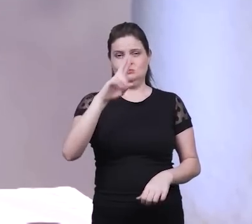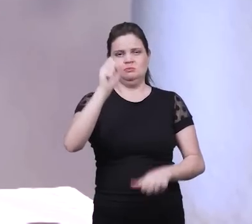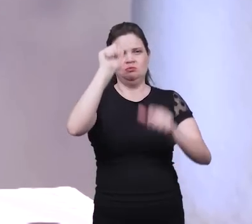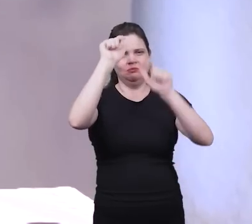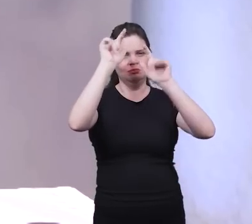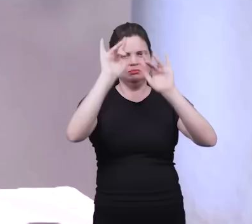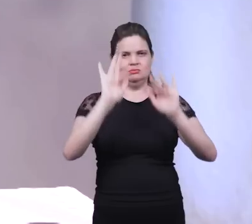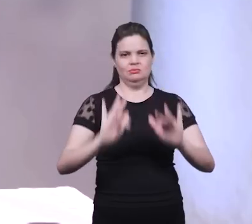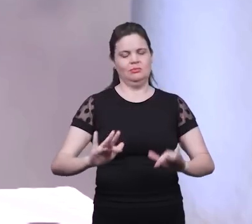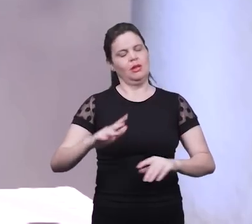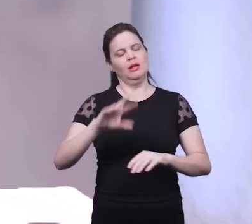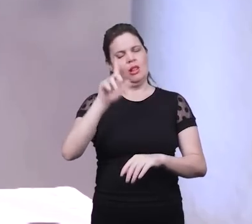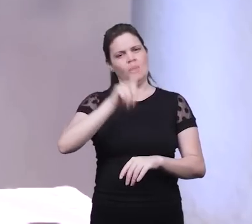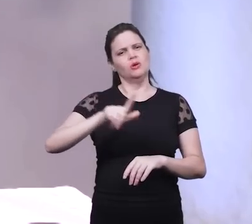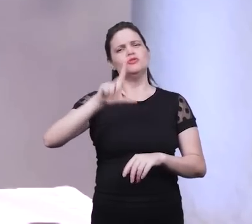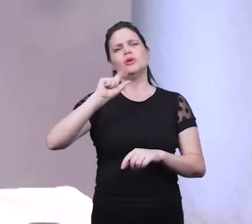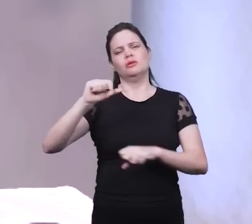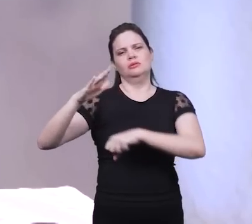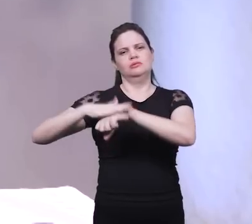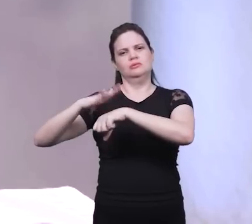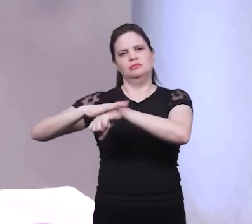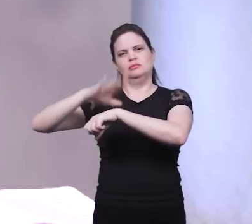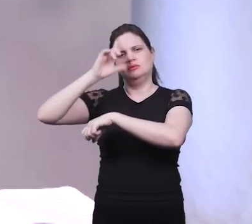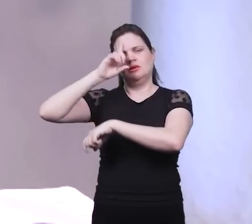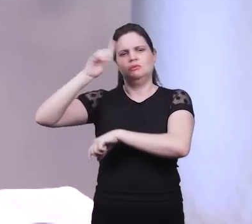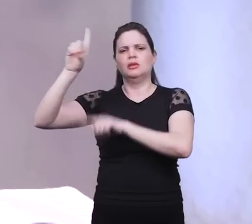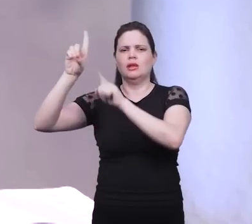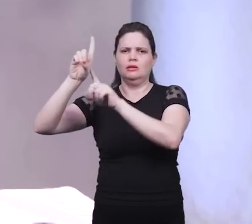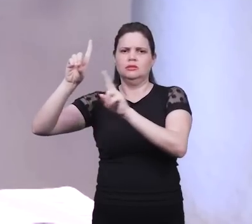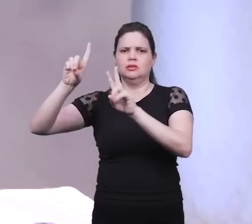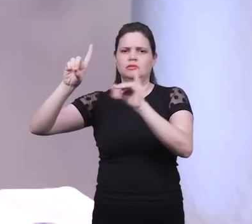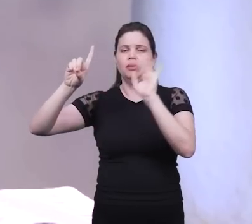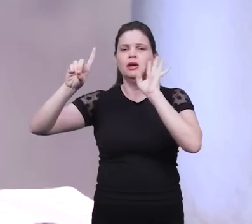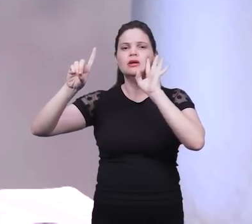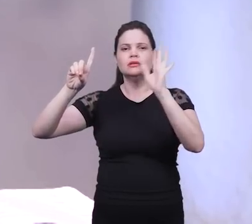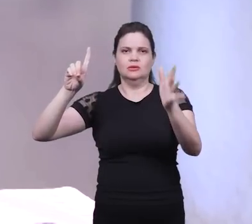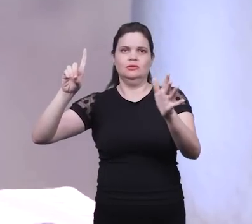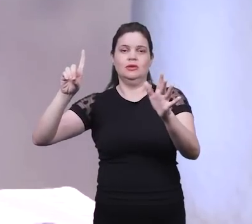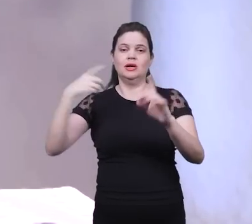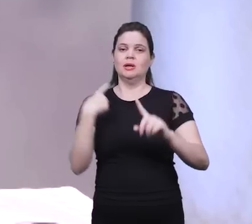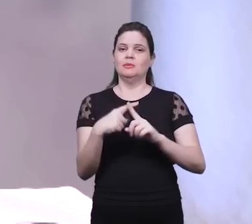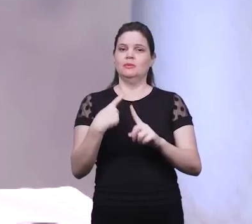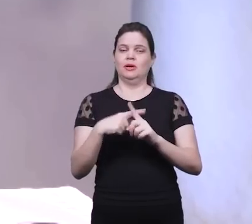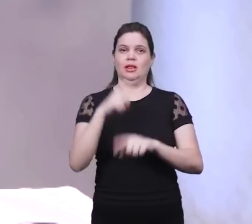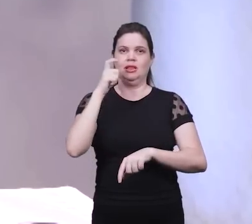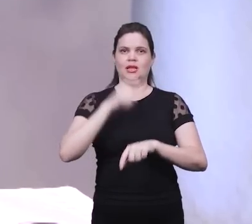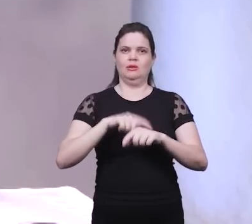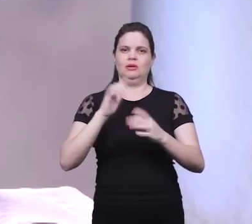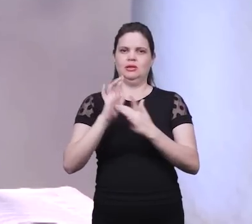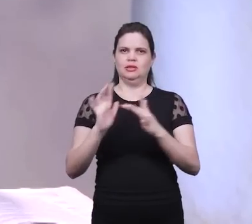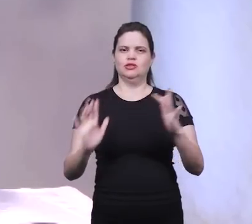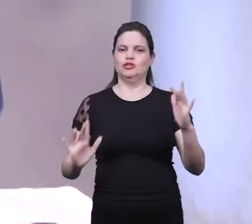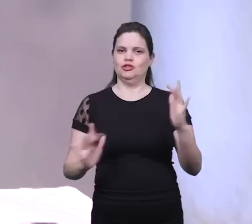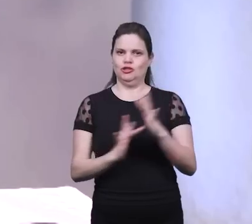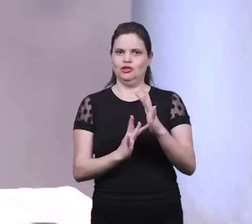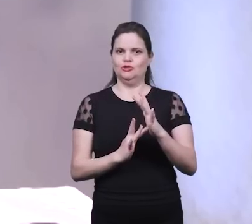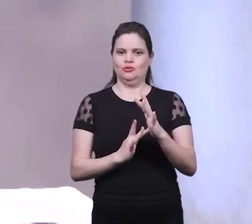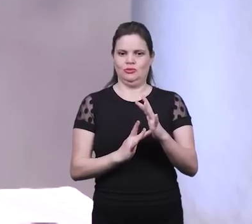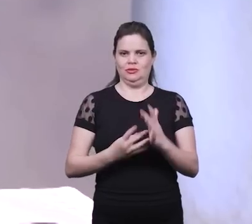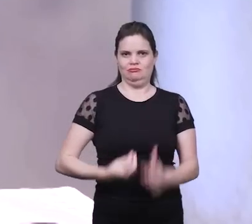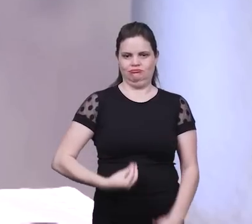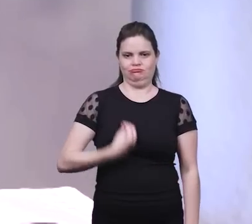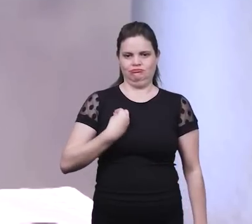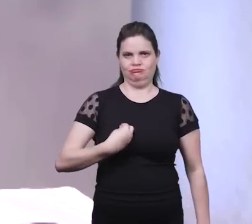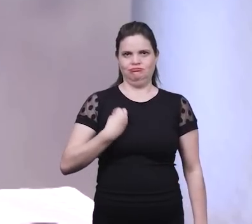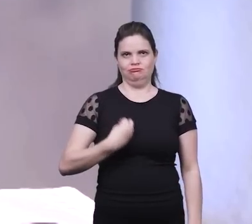de Deus, houve um tempo determinado para você operar aquilo, sabendo que quando Jesus chegou, os tempos eram outros.